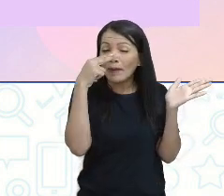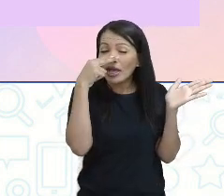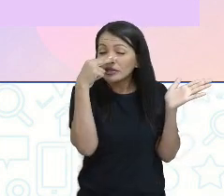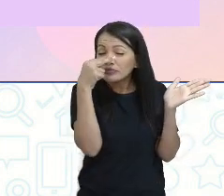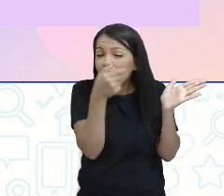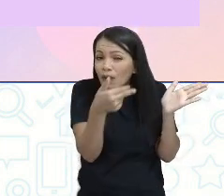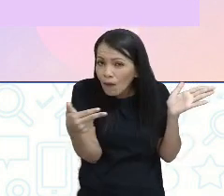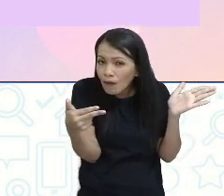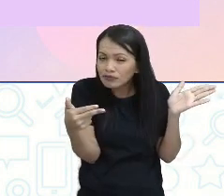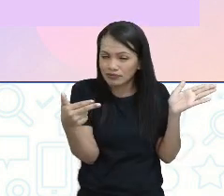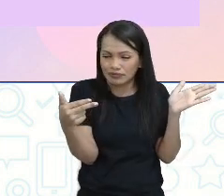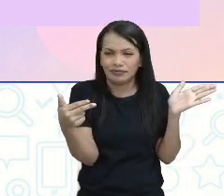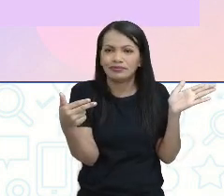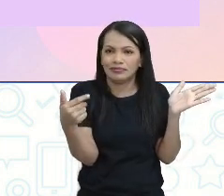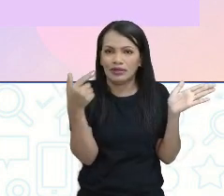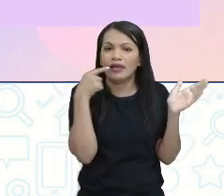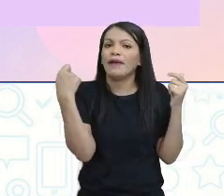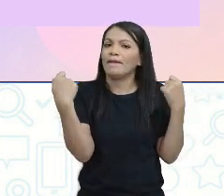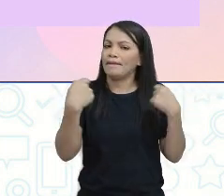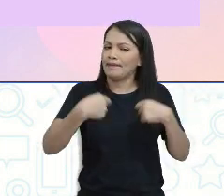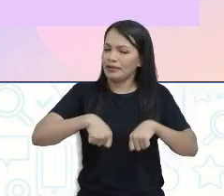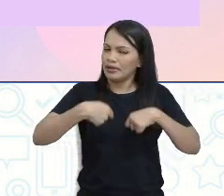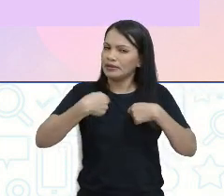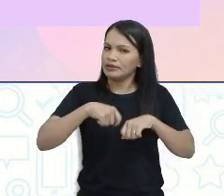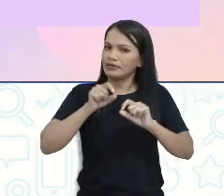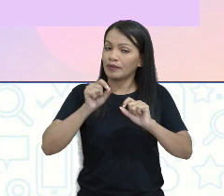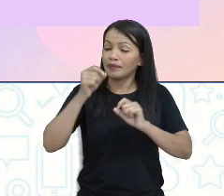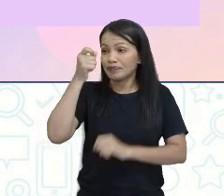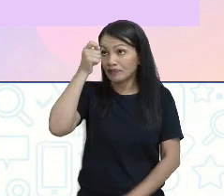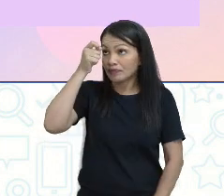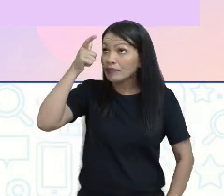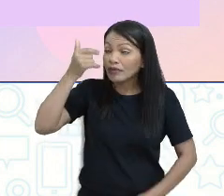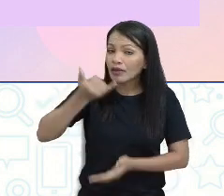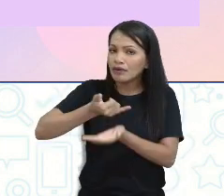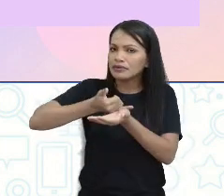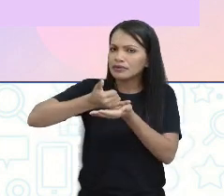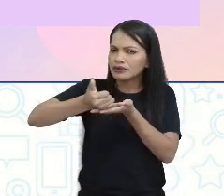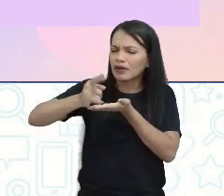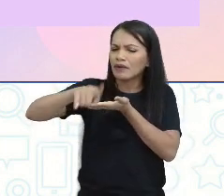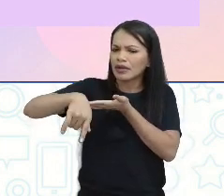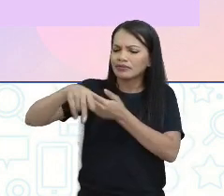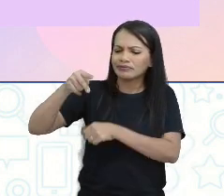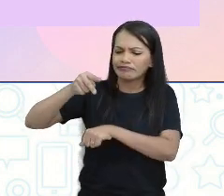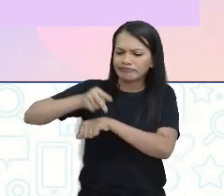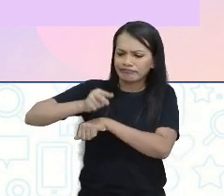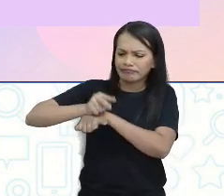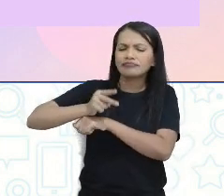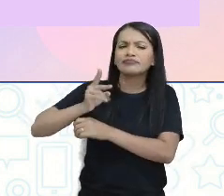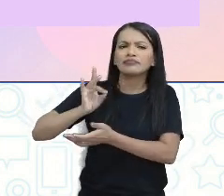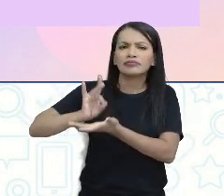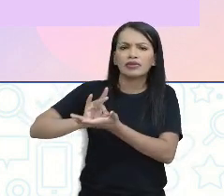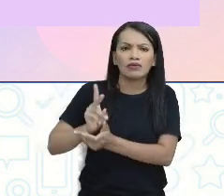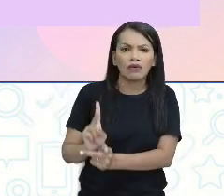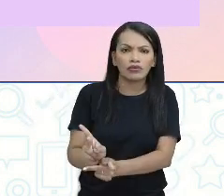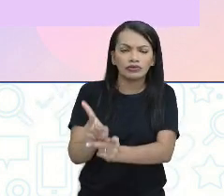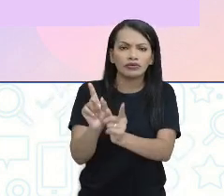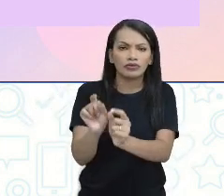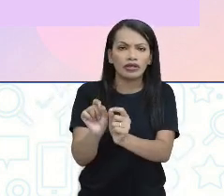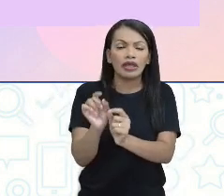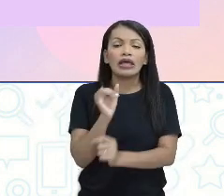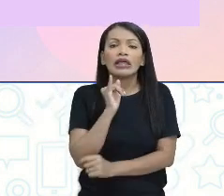texto. Em outras palavras, a ideia inicial é preservada. Dessa forma, podemos afirmar